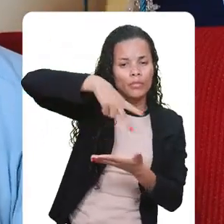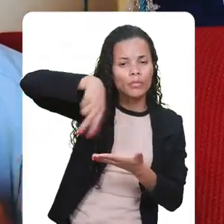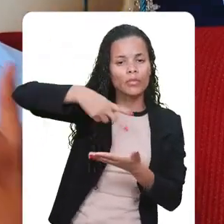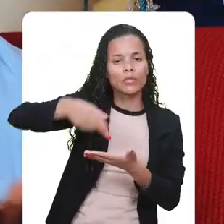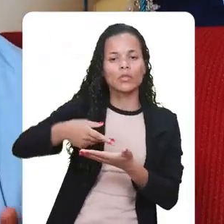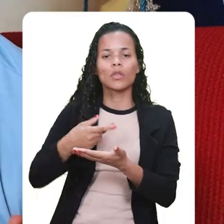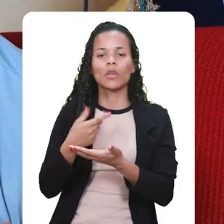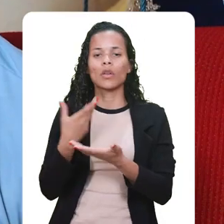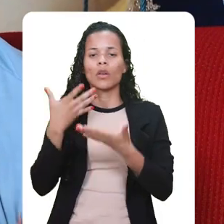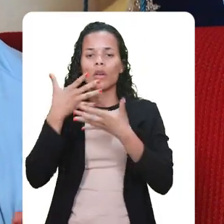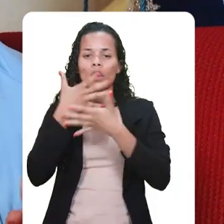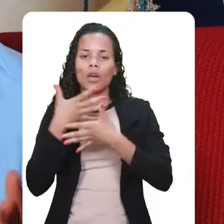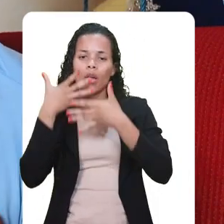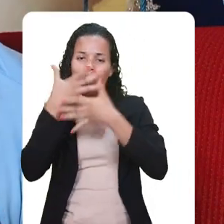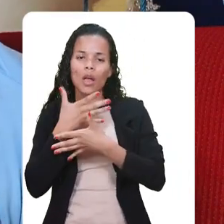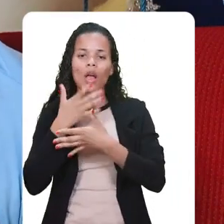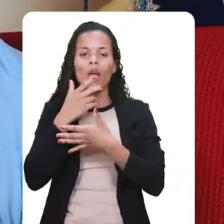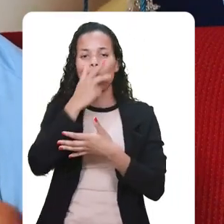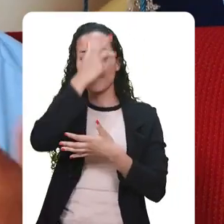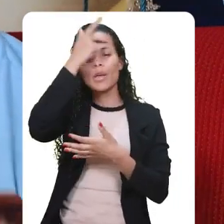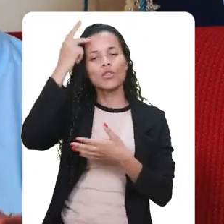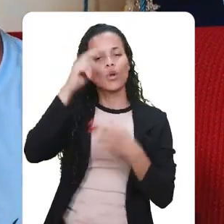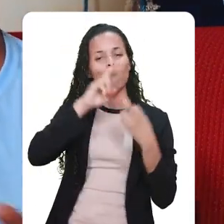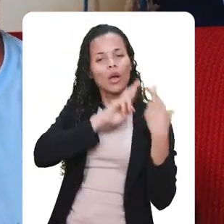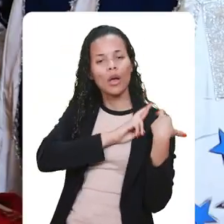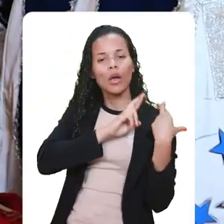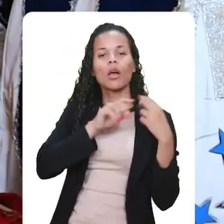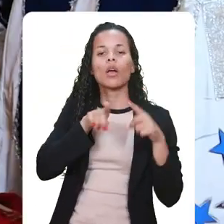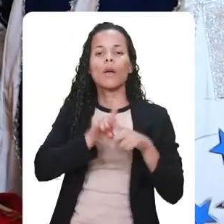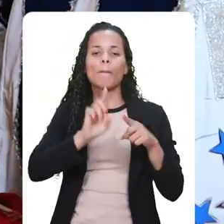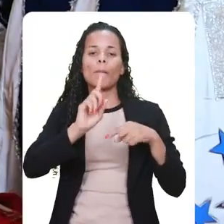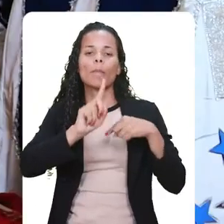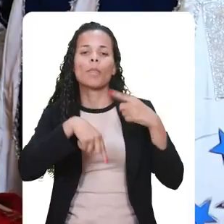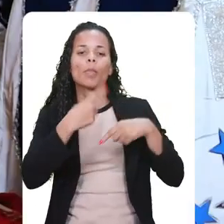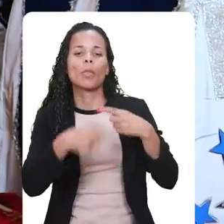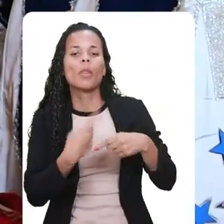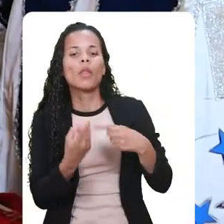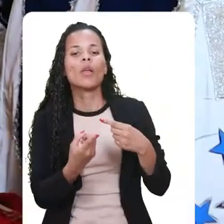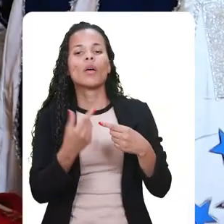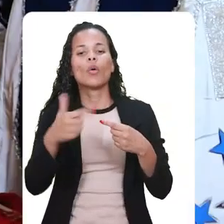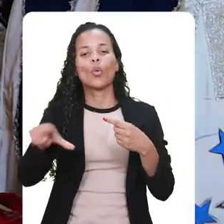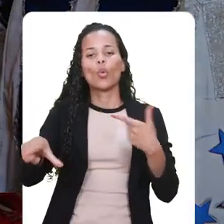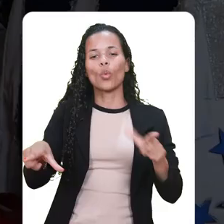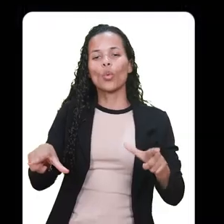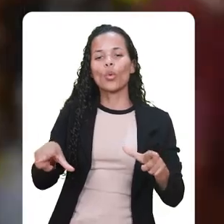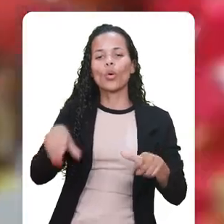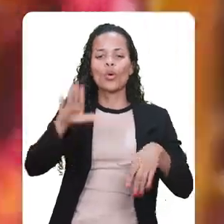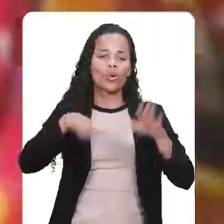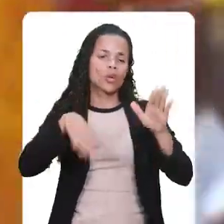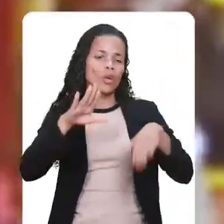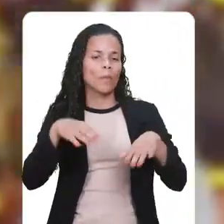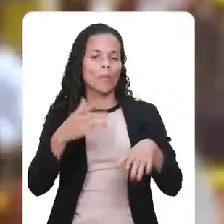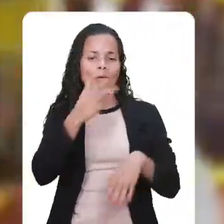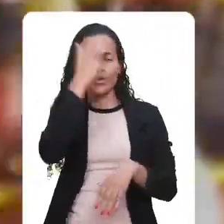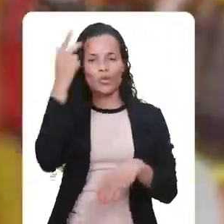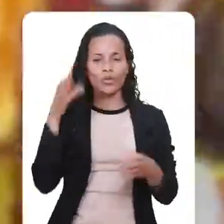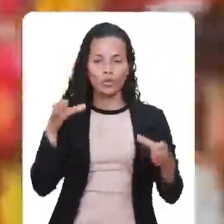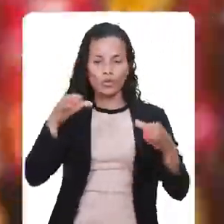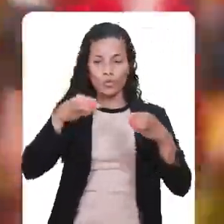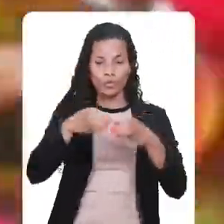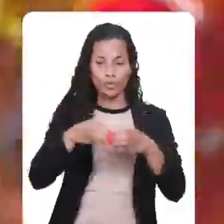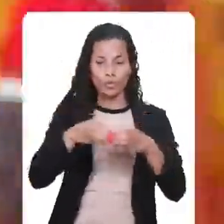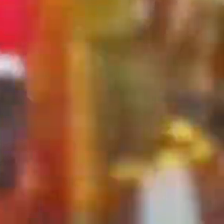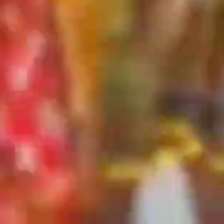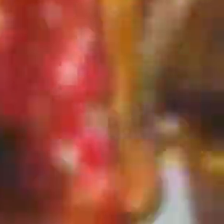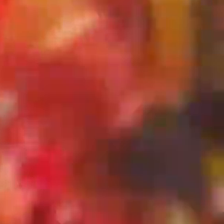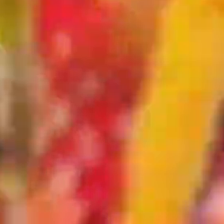que são os cânticos que são entoados pelo mestre e repetido pelo contramestre. Cheguei de novo